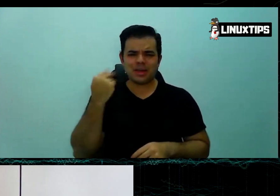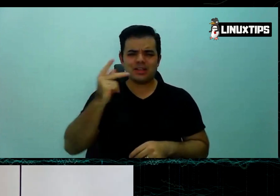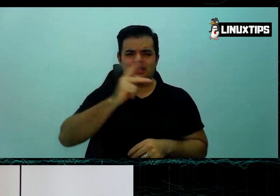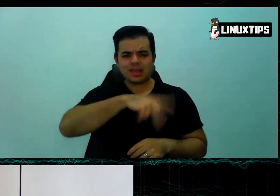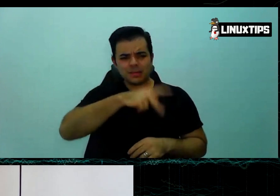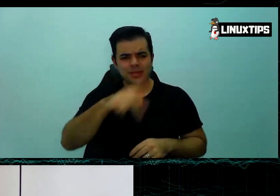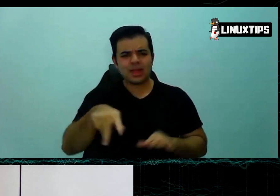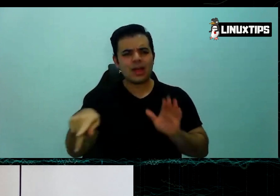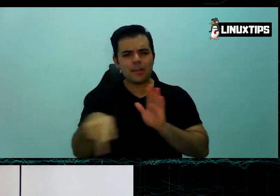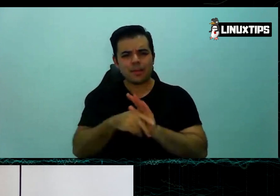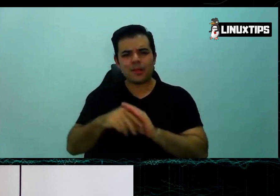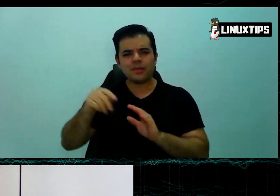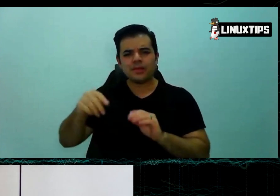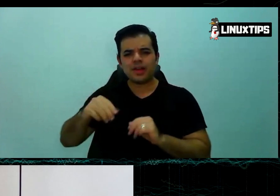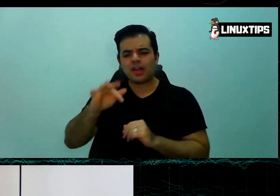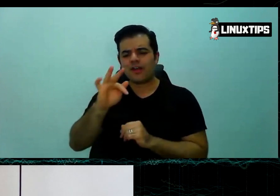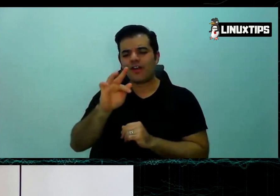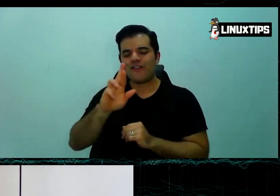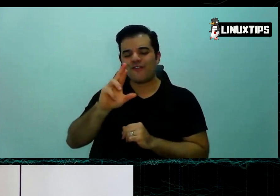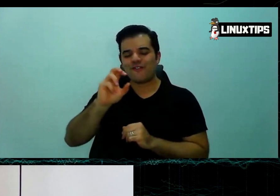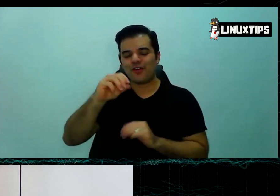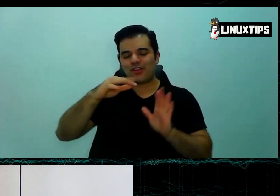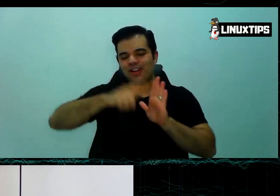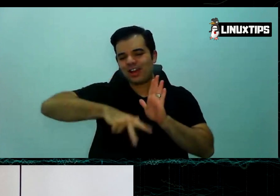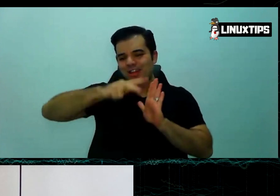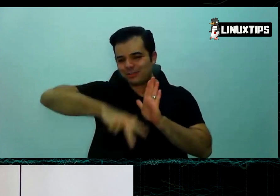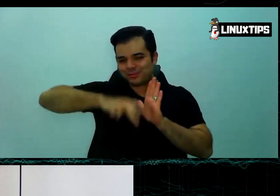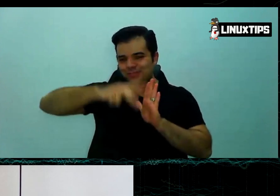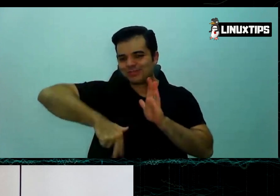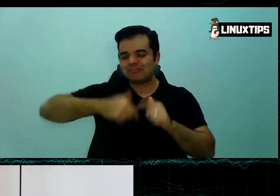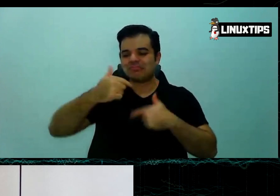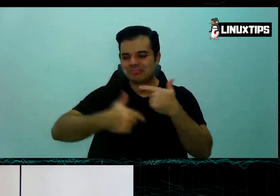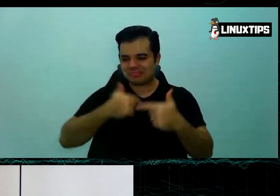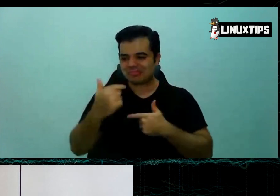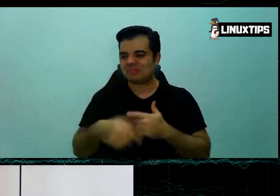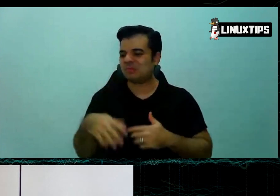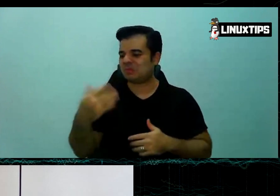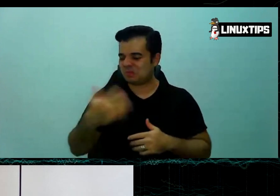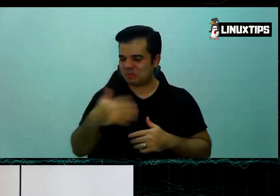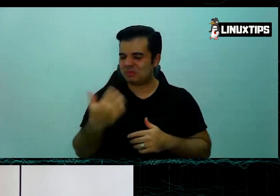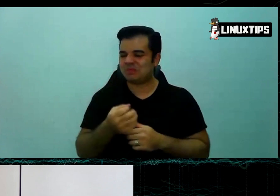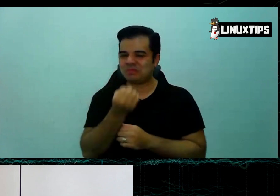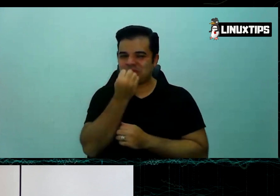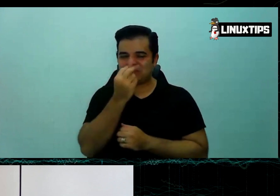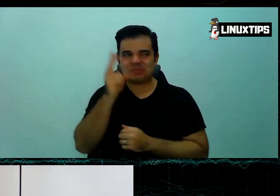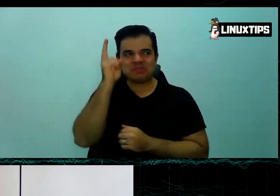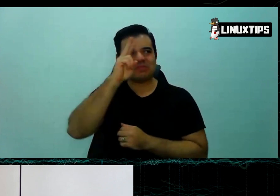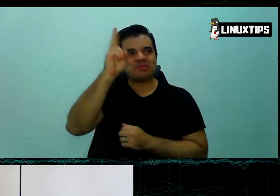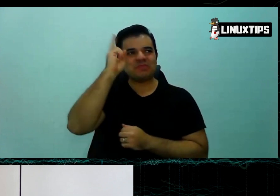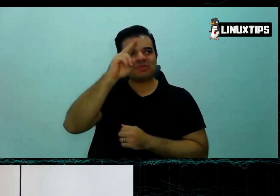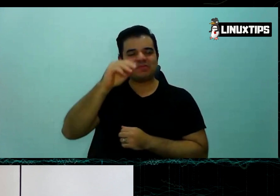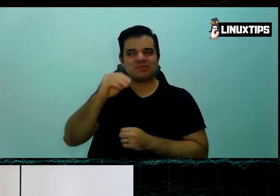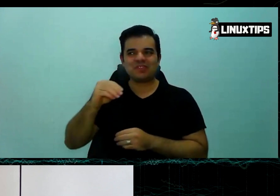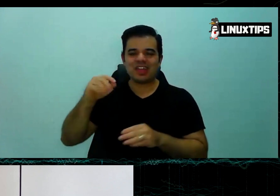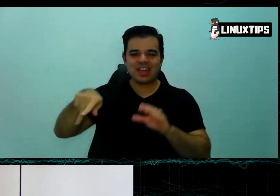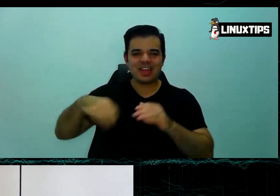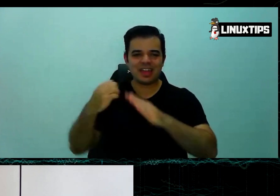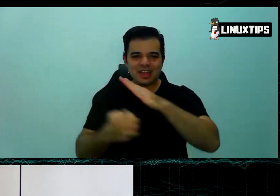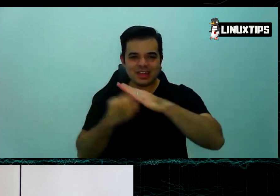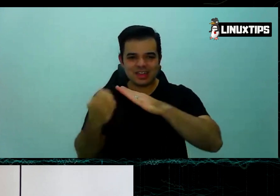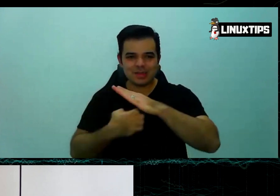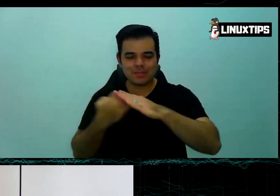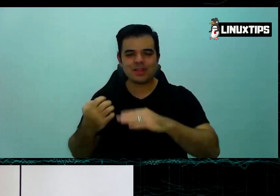Linux. Pode bons crer. Tempos atrás. Bons tempos atrás. É, mano, fiquei muito aí. For Linux, que mais?